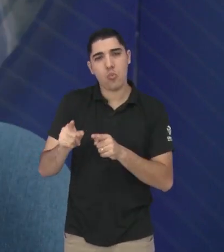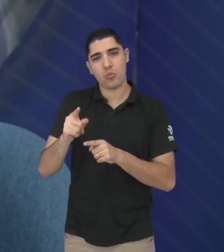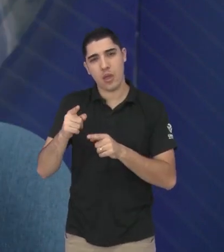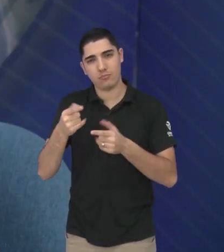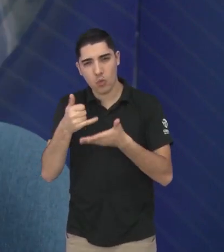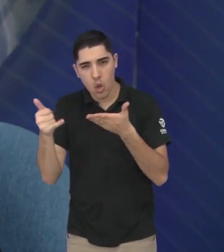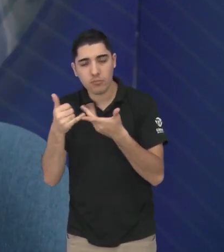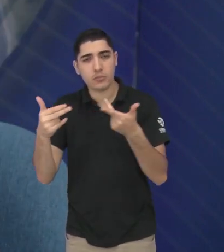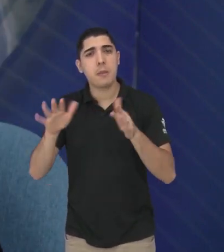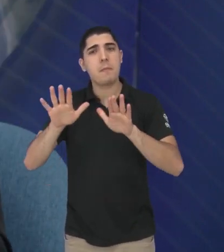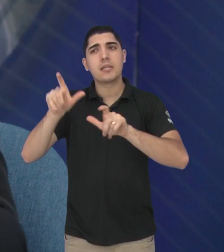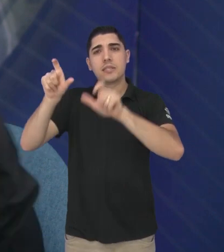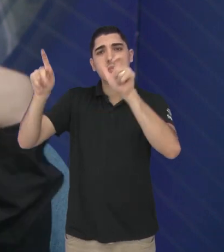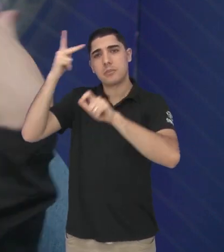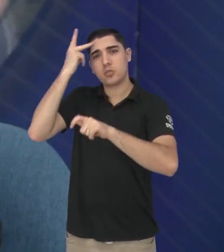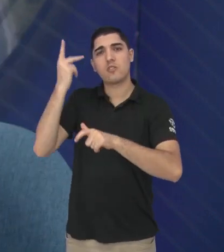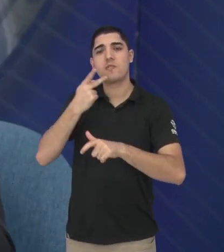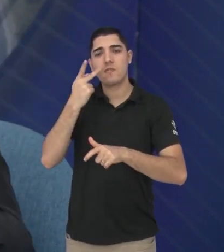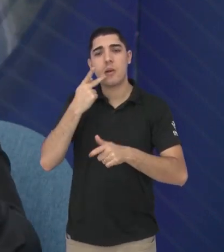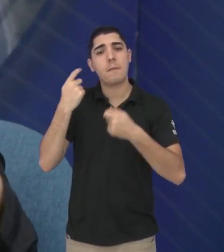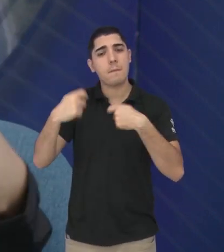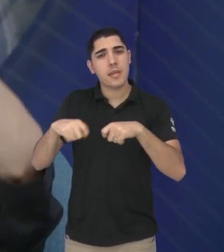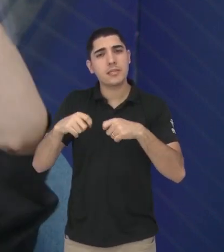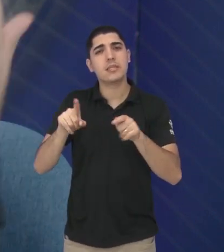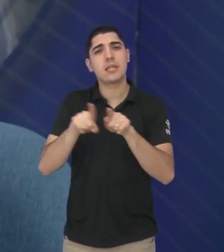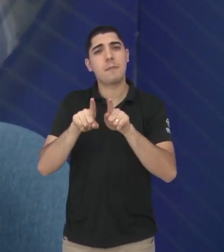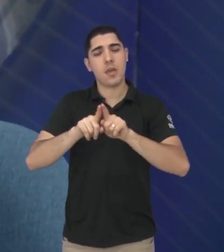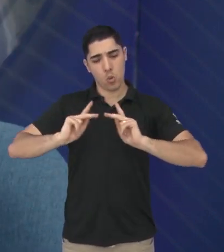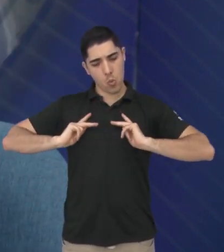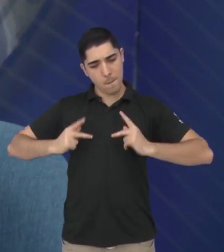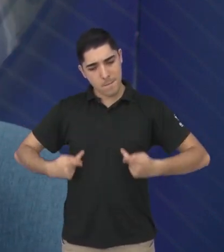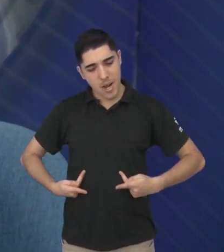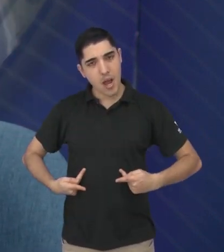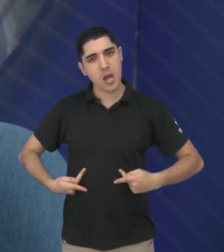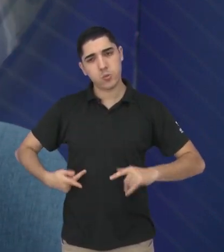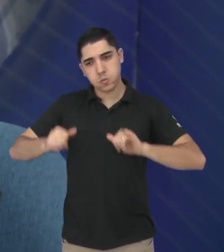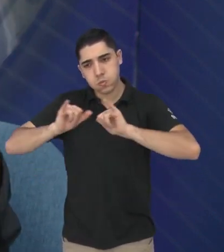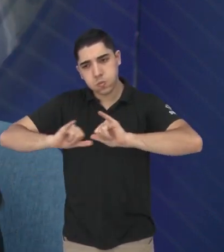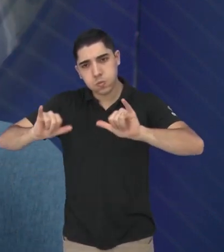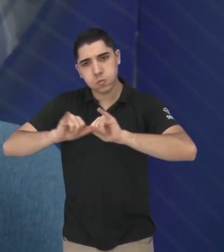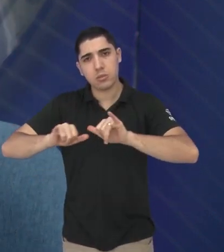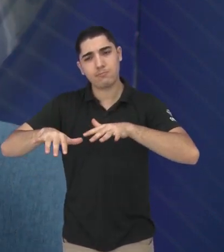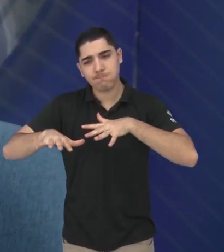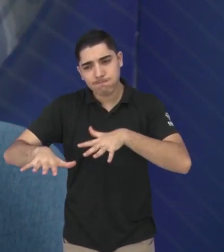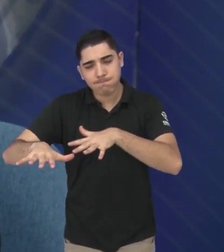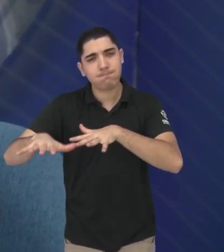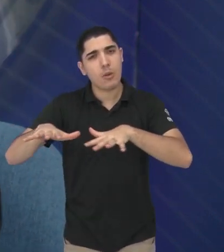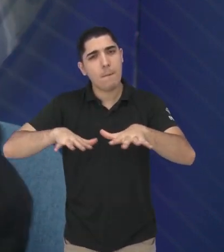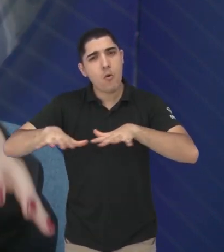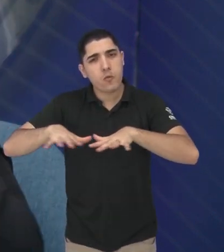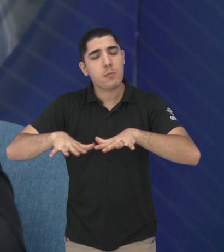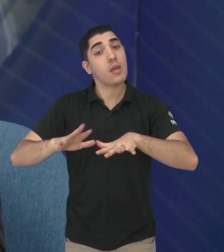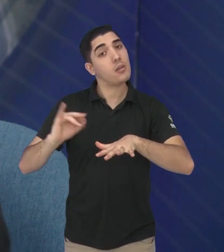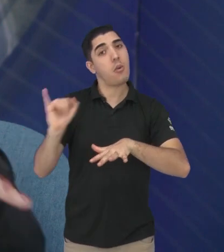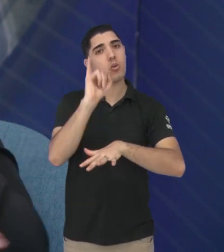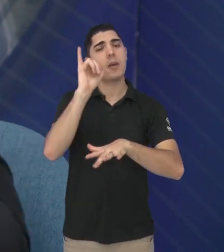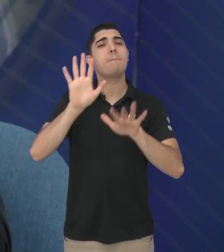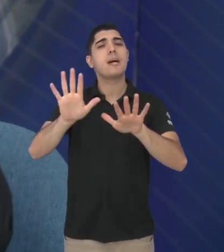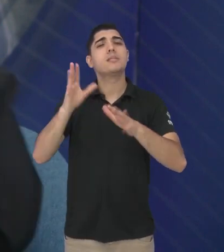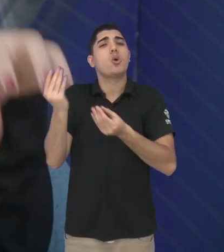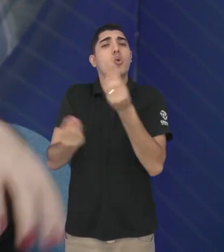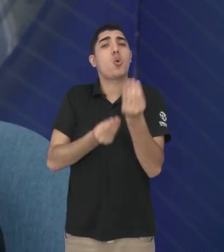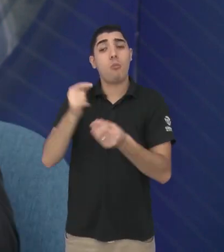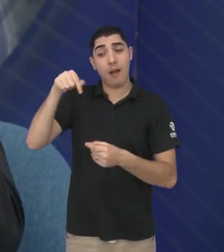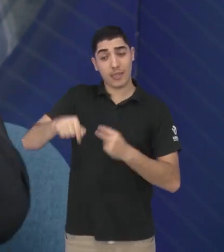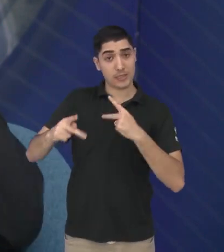profissionais também questionam, a questão da sensibilidade, da humanização, né, que ela é bastante importante. Como que é feito